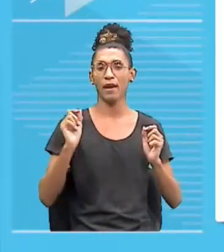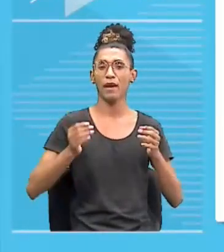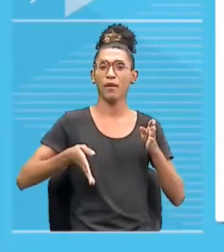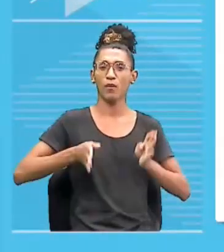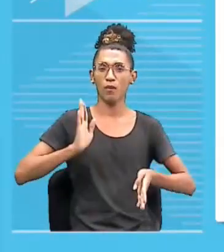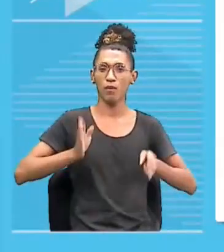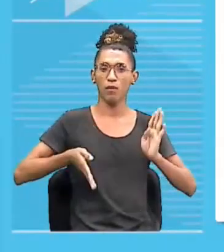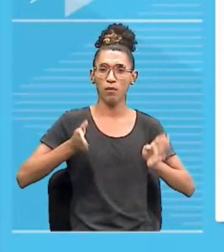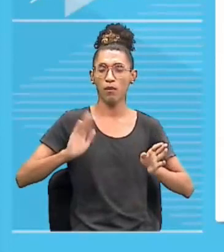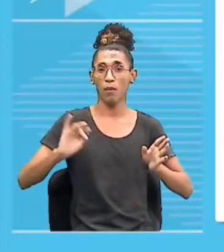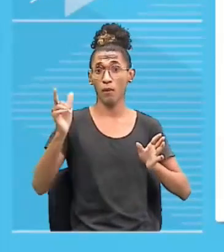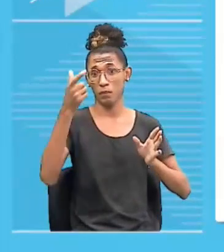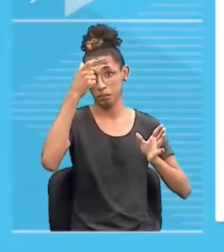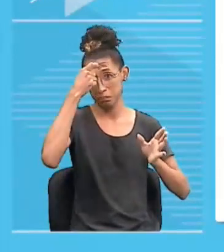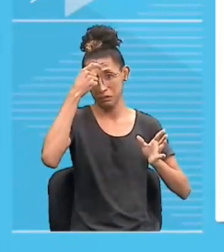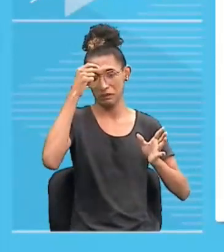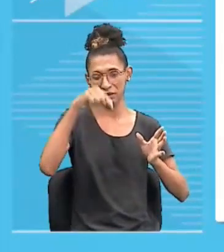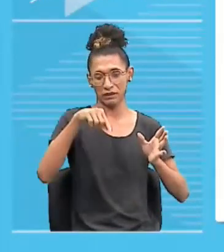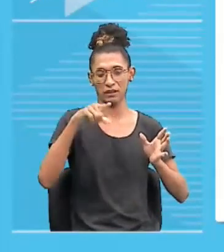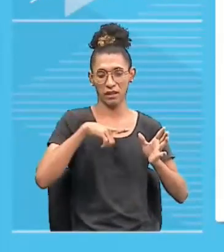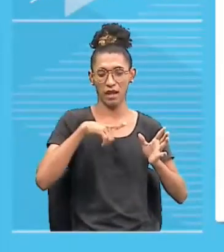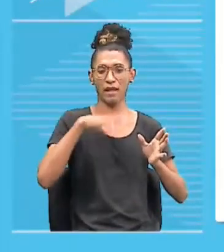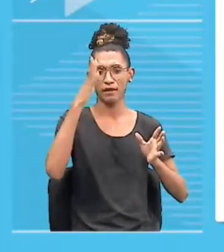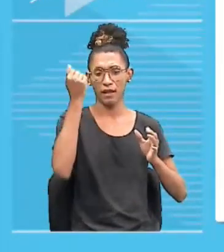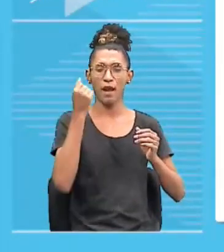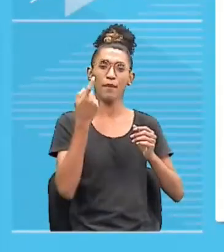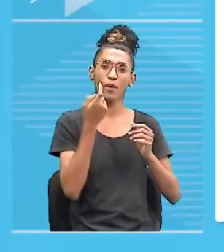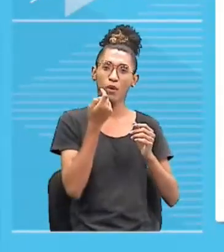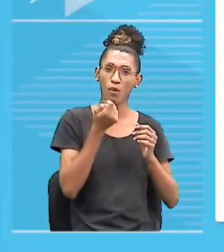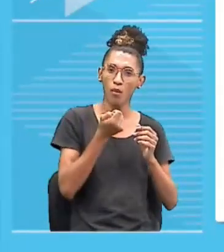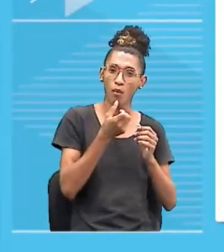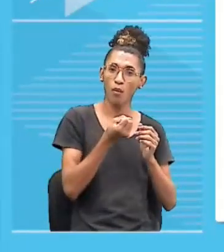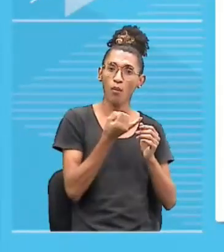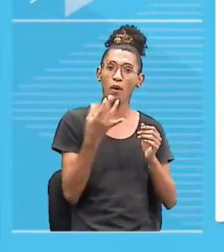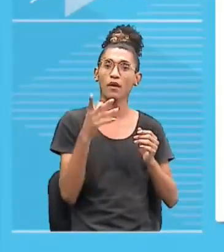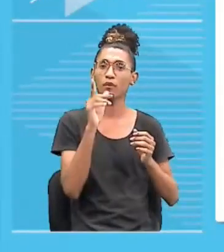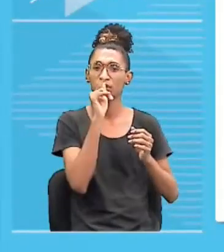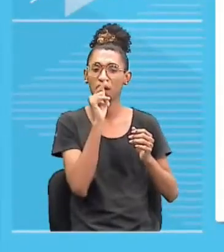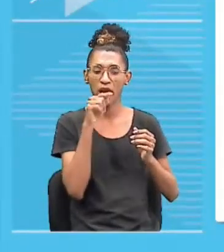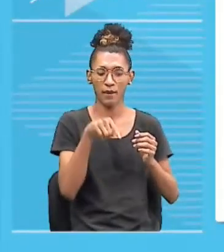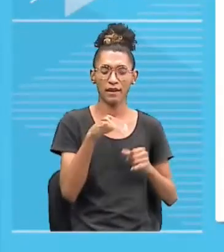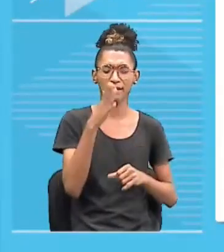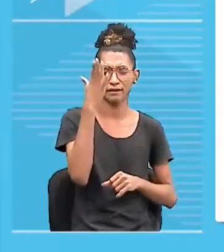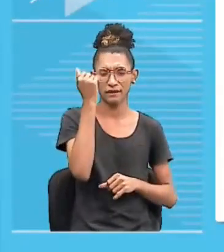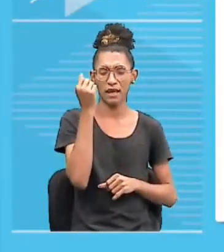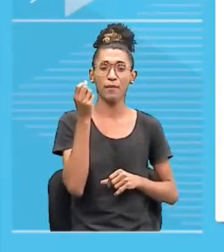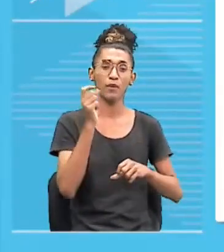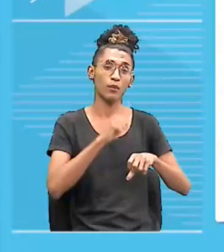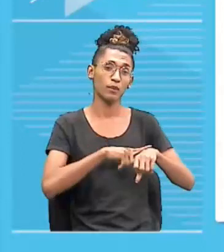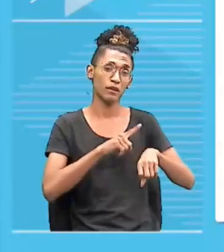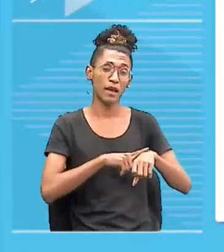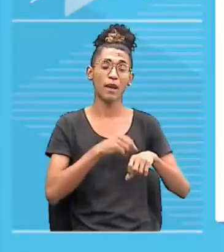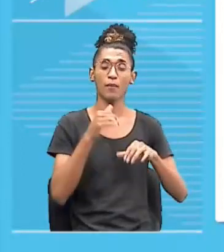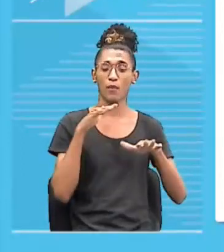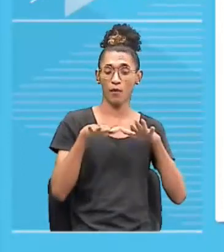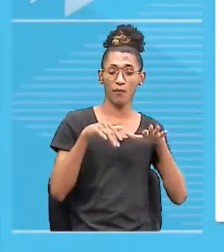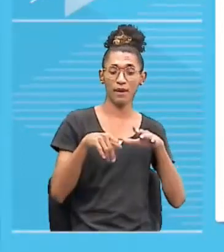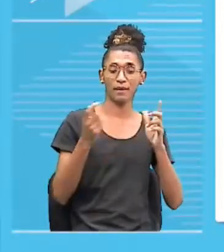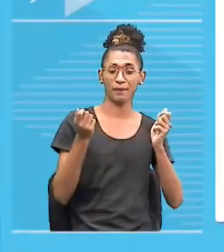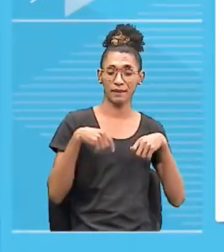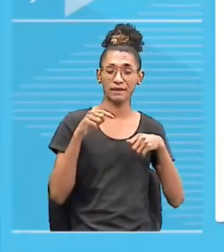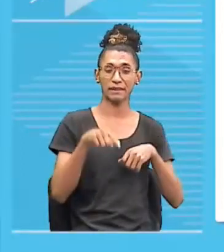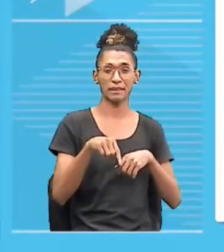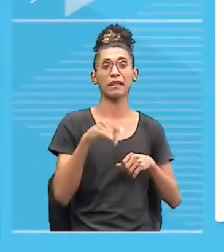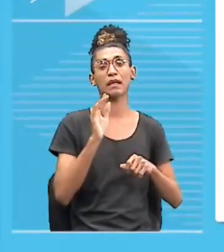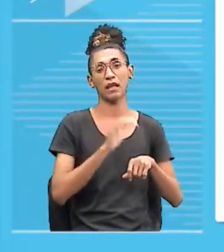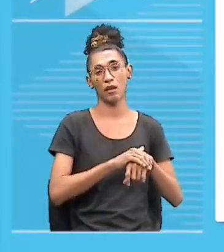água, quanto de água ela deve colocar, quais são os movimentos que ela deve realizar